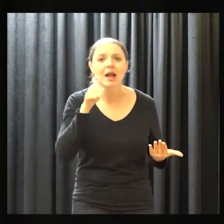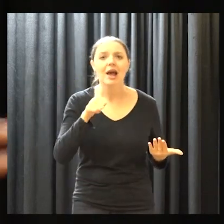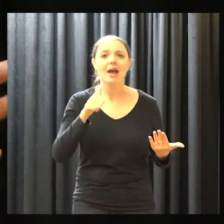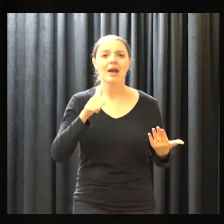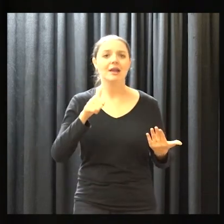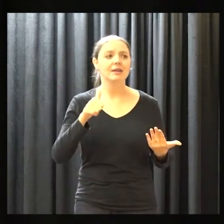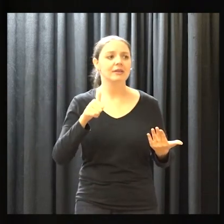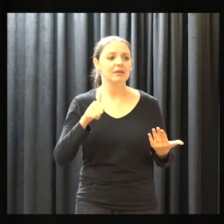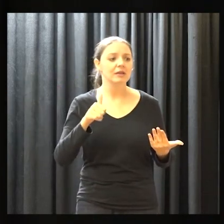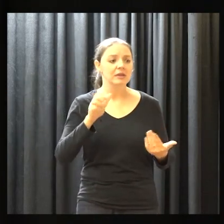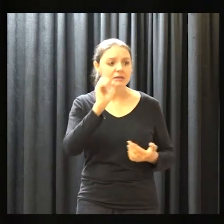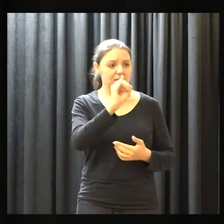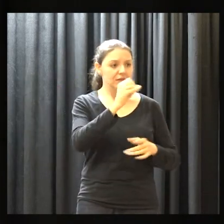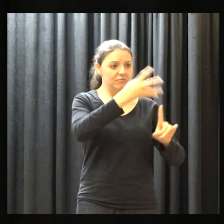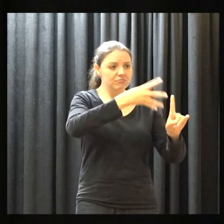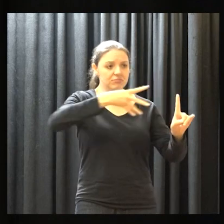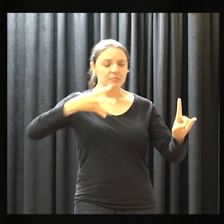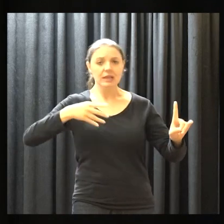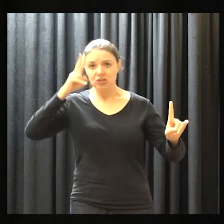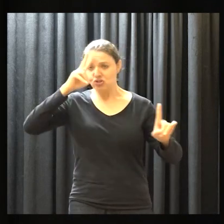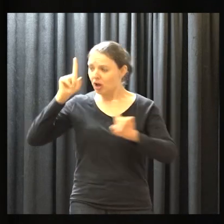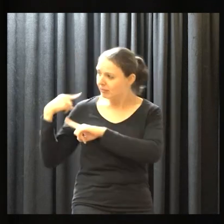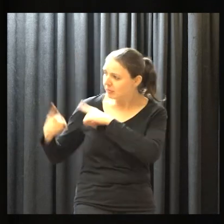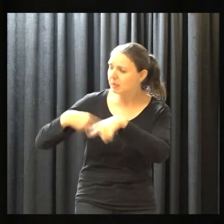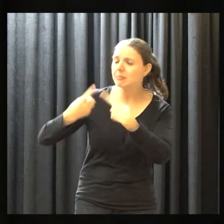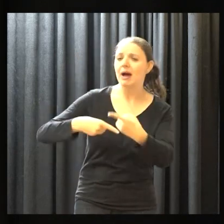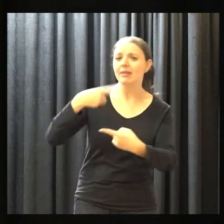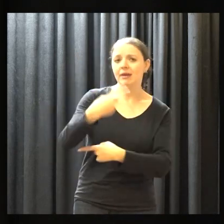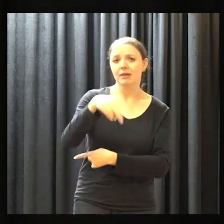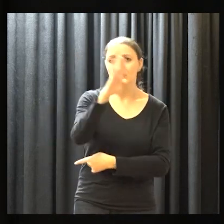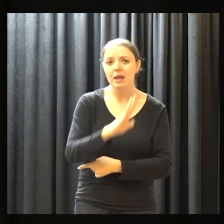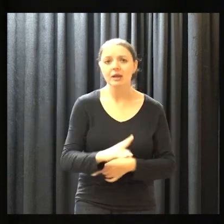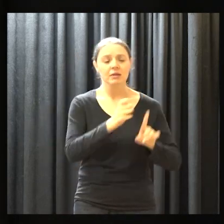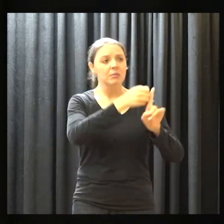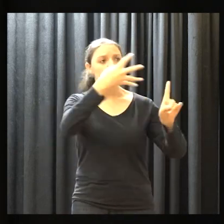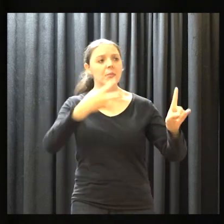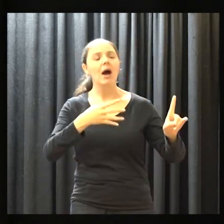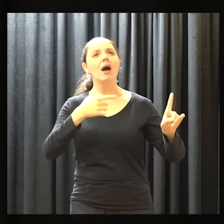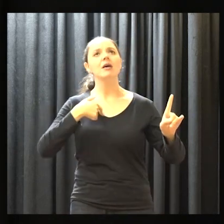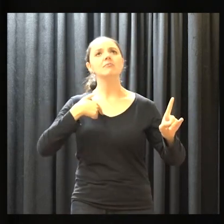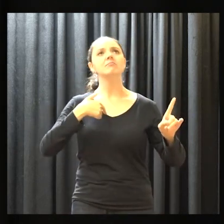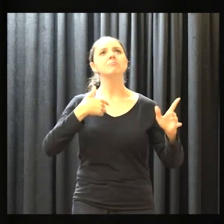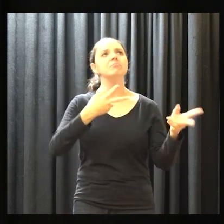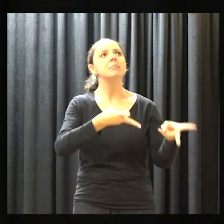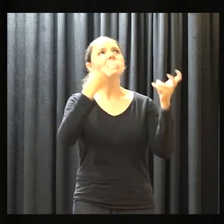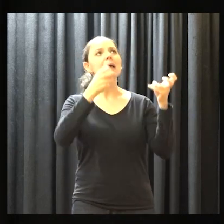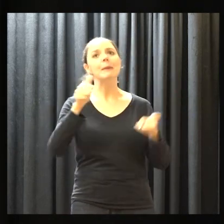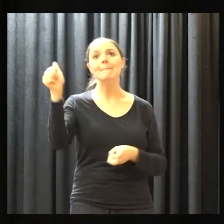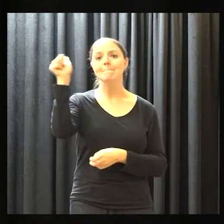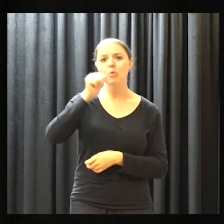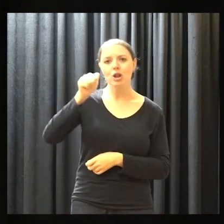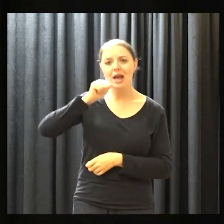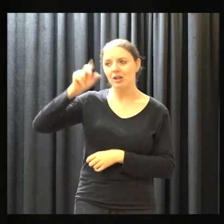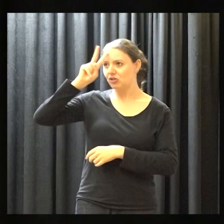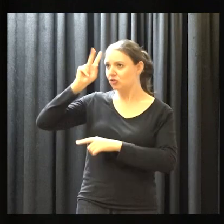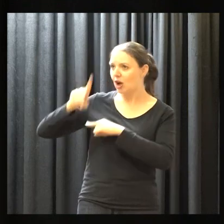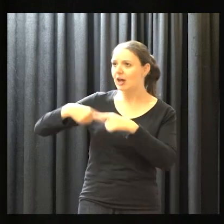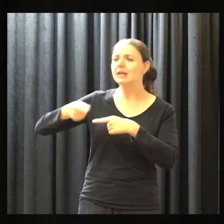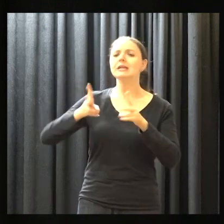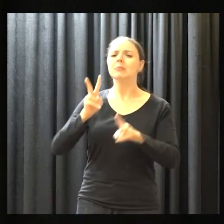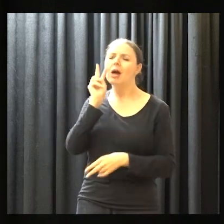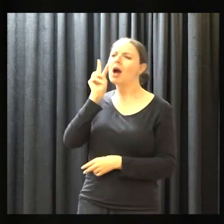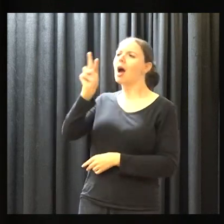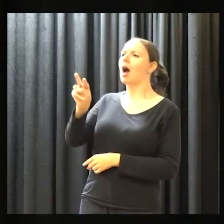for pensar a história da sexualidade feminina, a gente vai perceber que a mulher sempre foi considerada